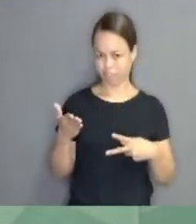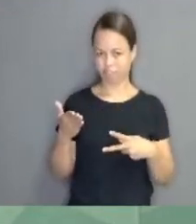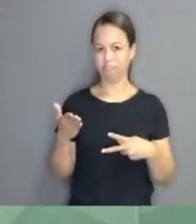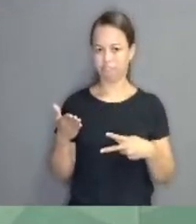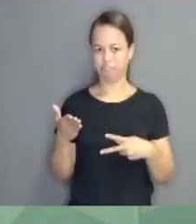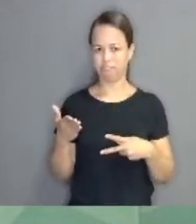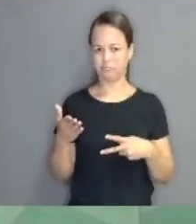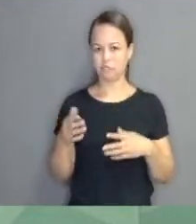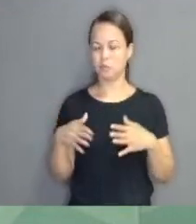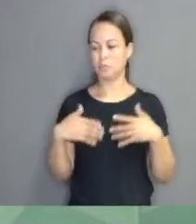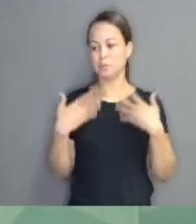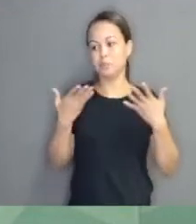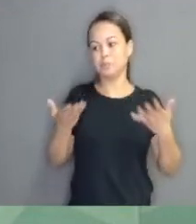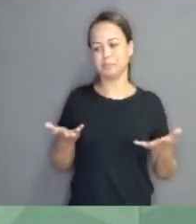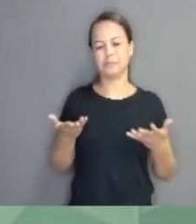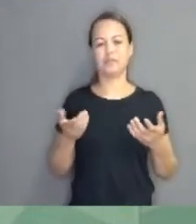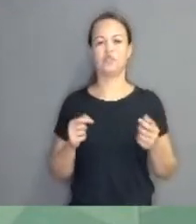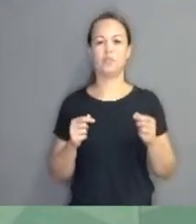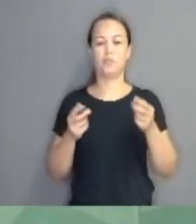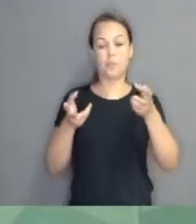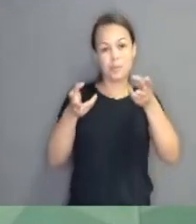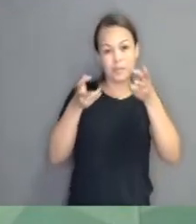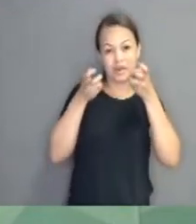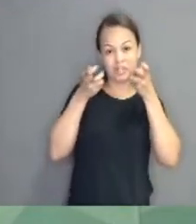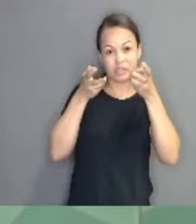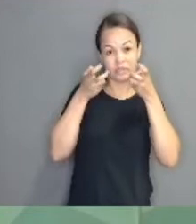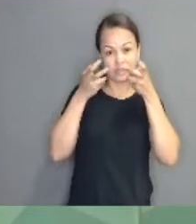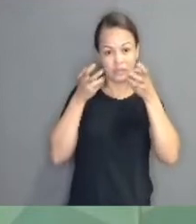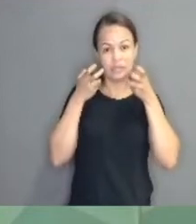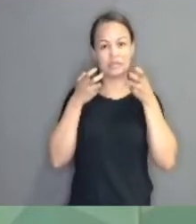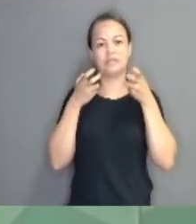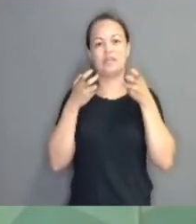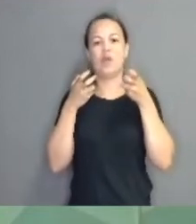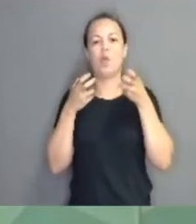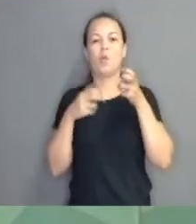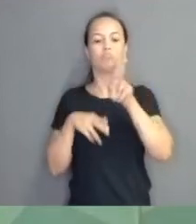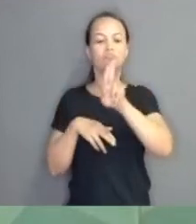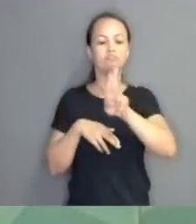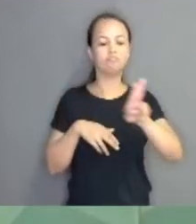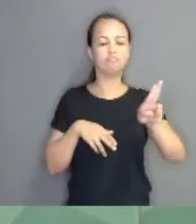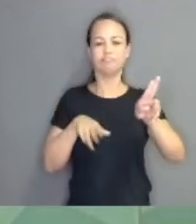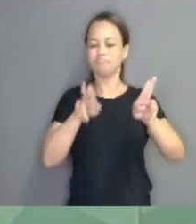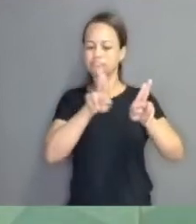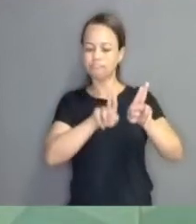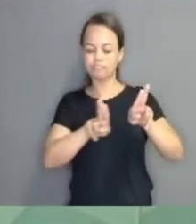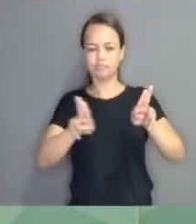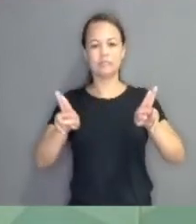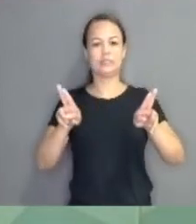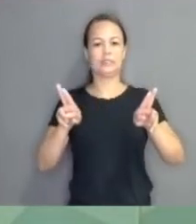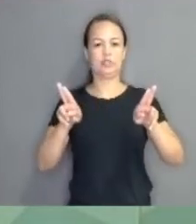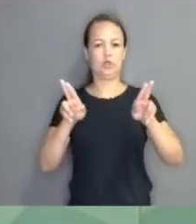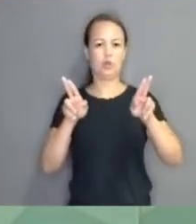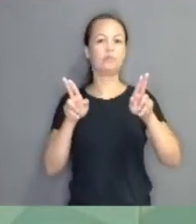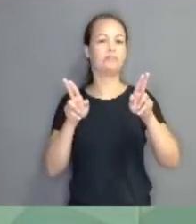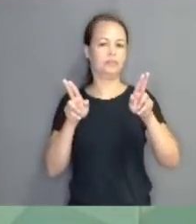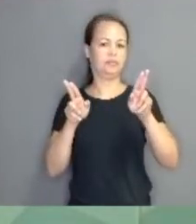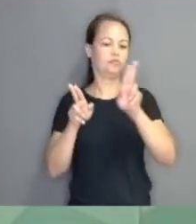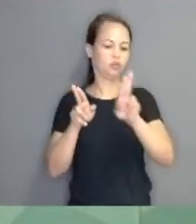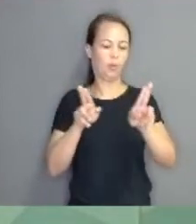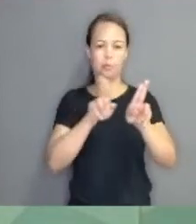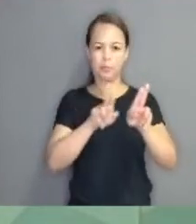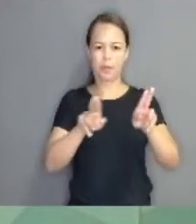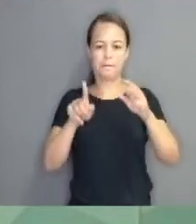né para que a gente possa ó prestar mais atenção na escrita dessas palavras